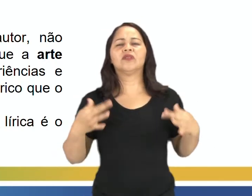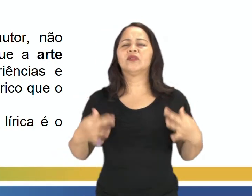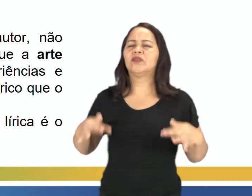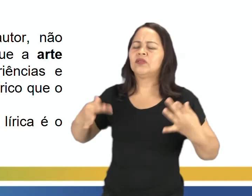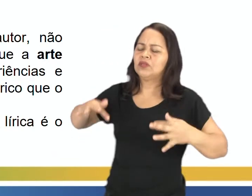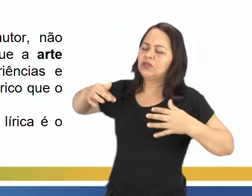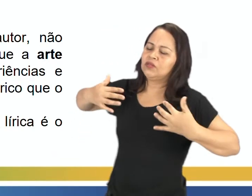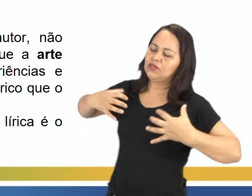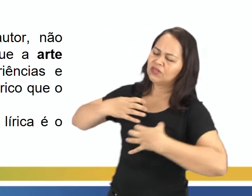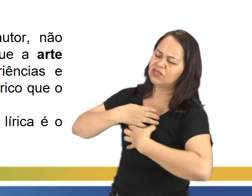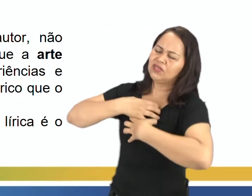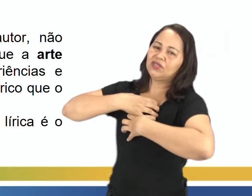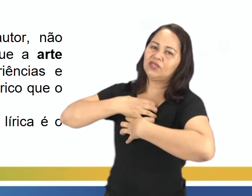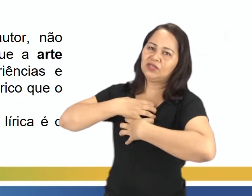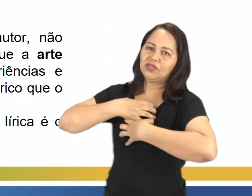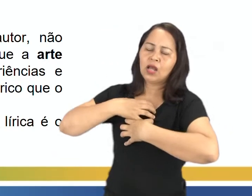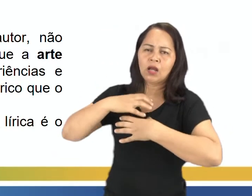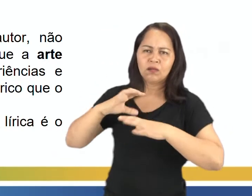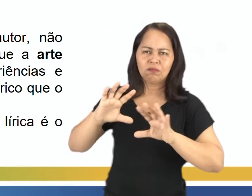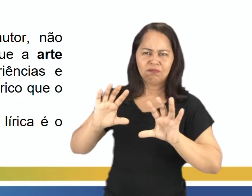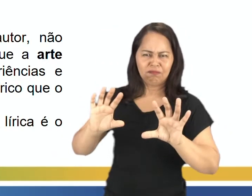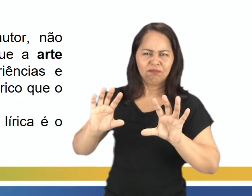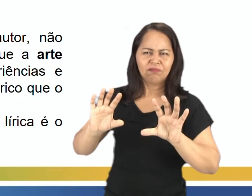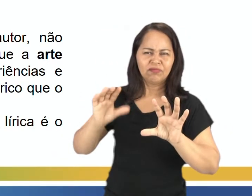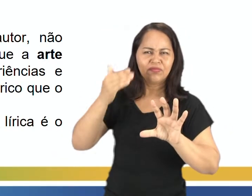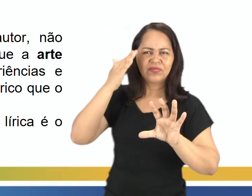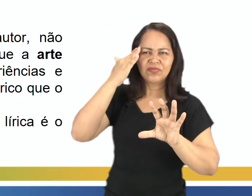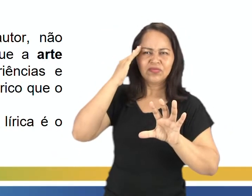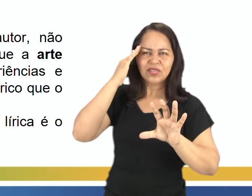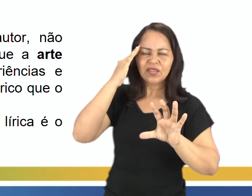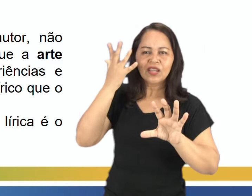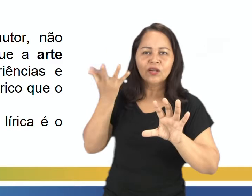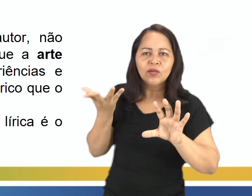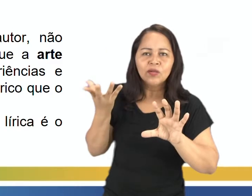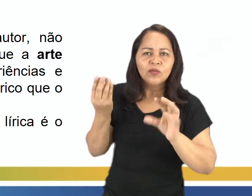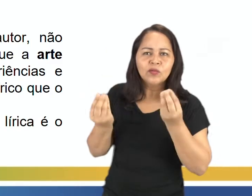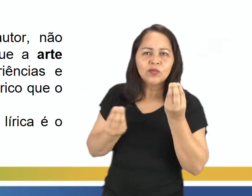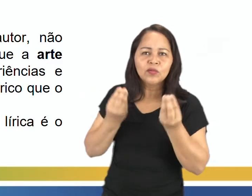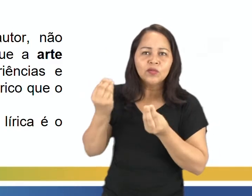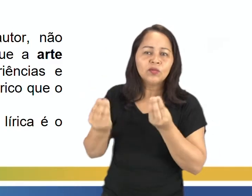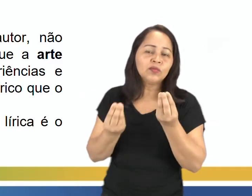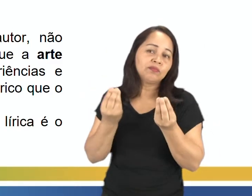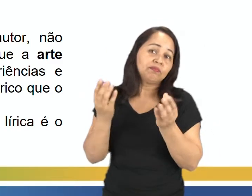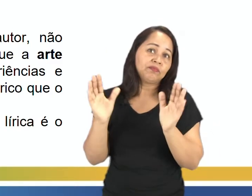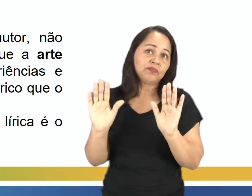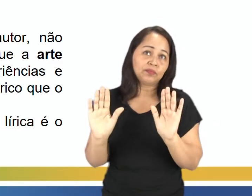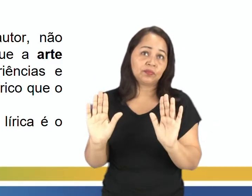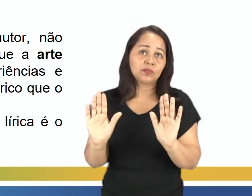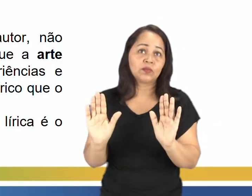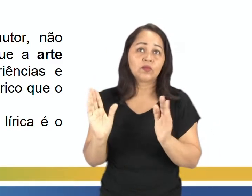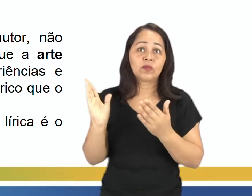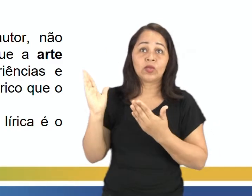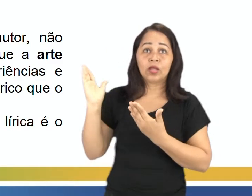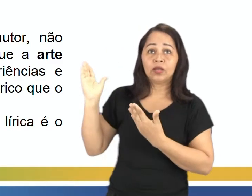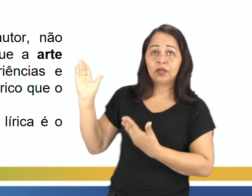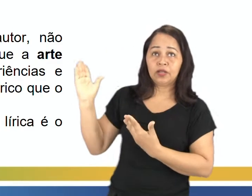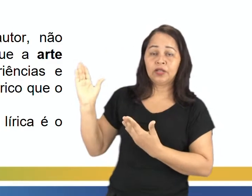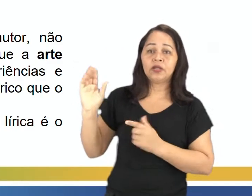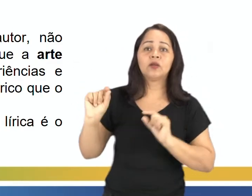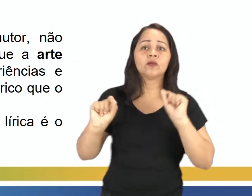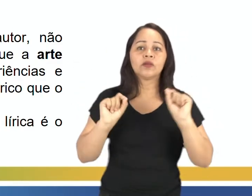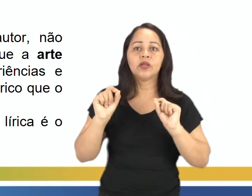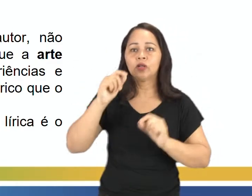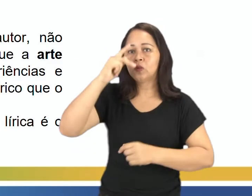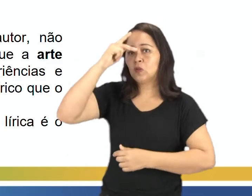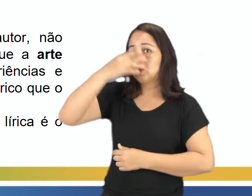que deveras sente. Certo? Então aqui veja que esse sentido que o poeta traz, né,